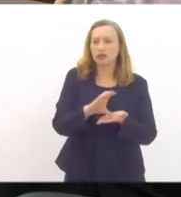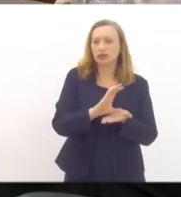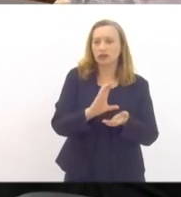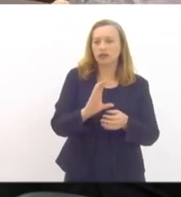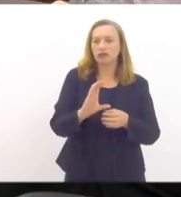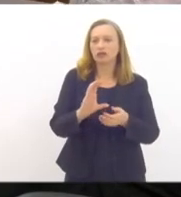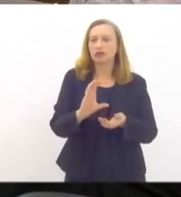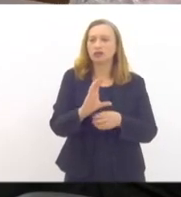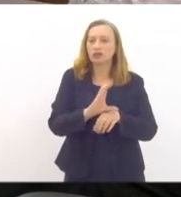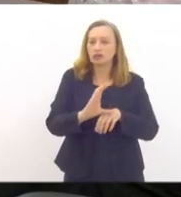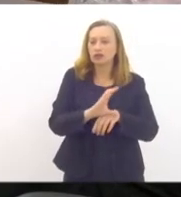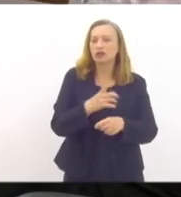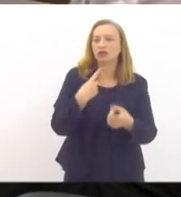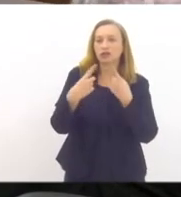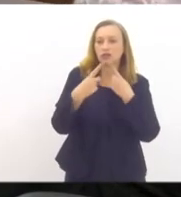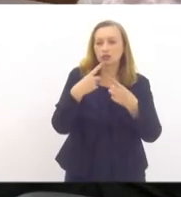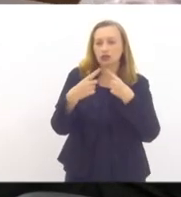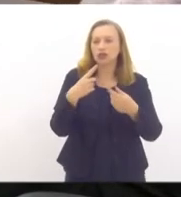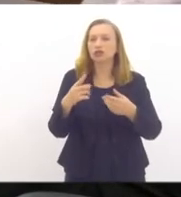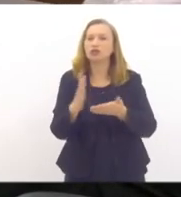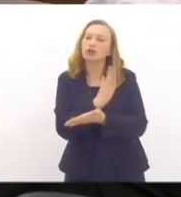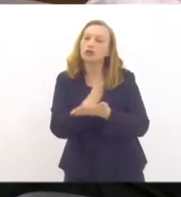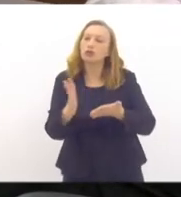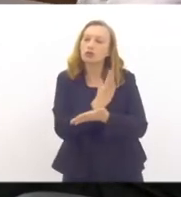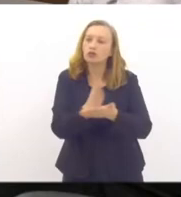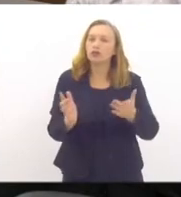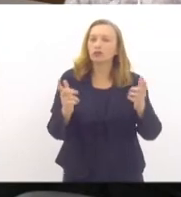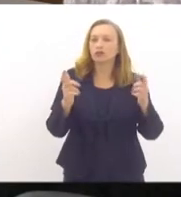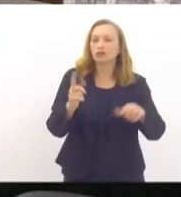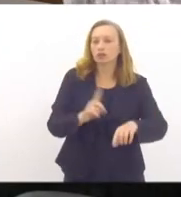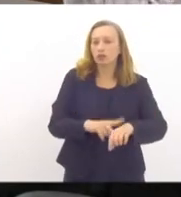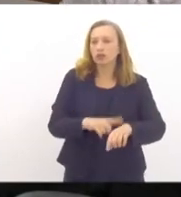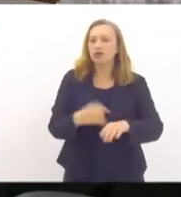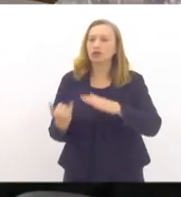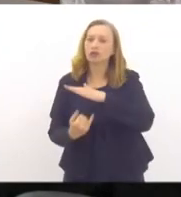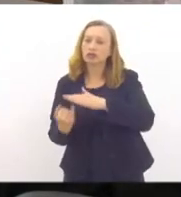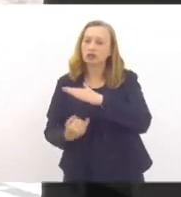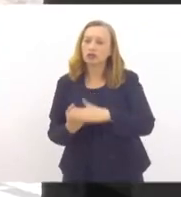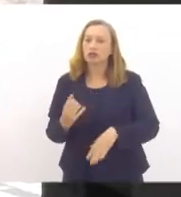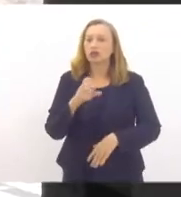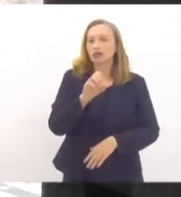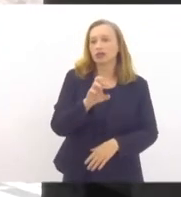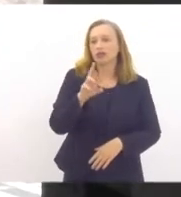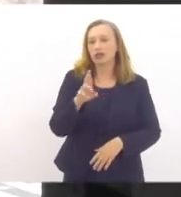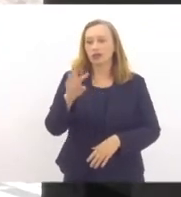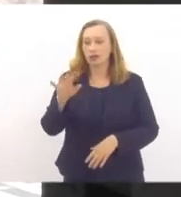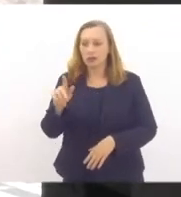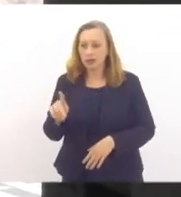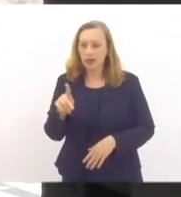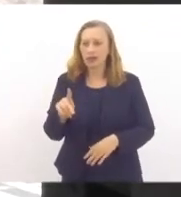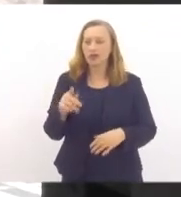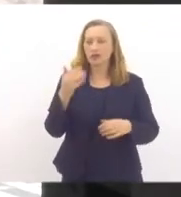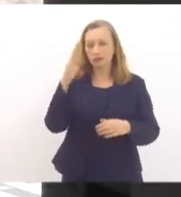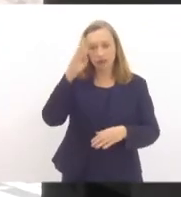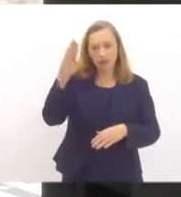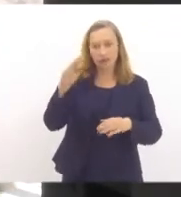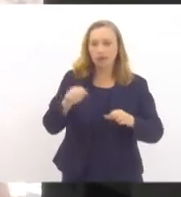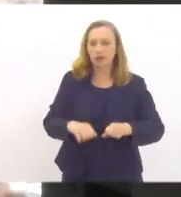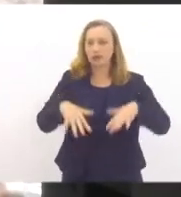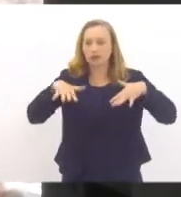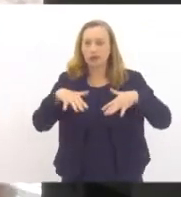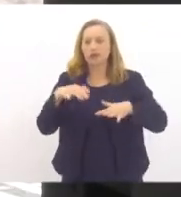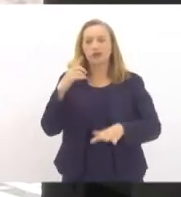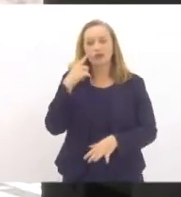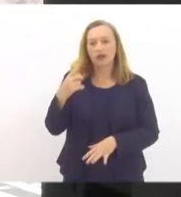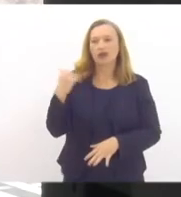individual, ele é discutido em algumas instâncias deliberativas da nossa instituição, no caso do CRP, especificamente em plenária, por a gente entender a importância desse